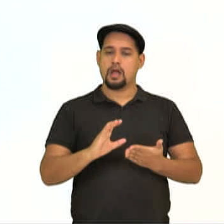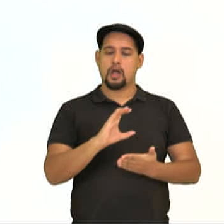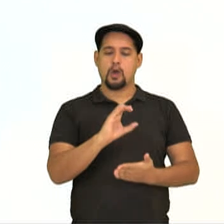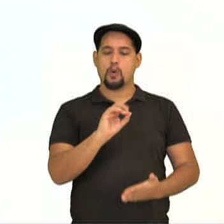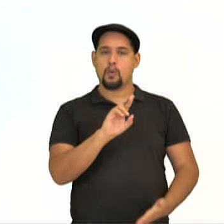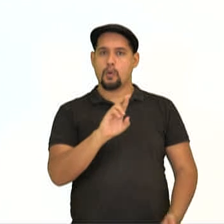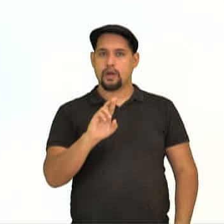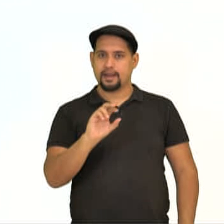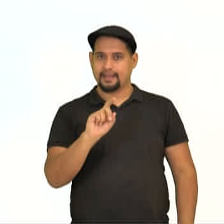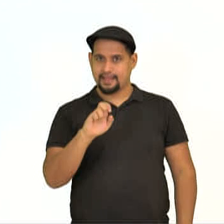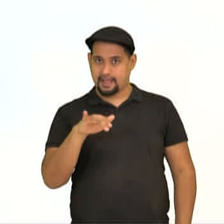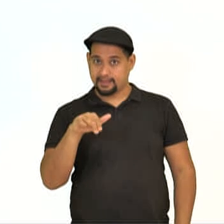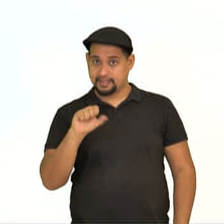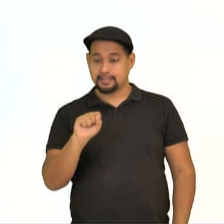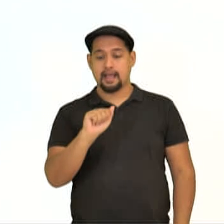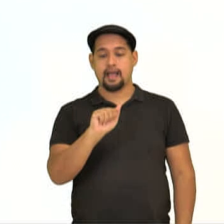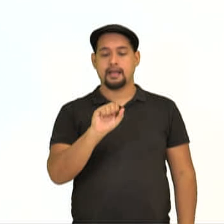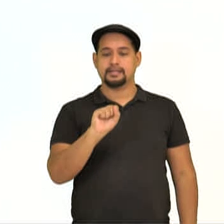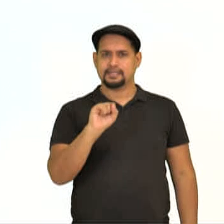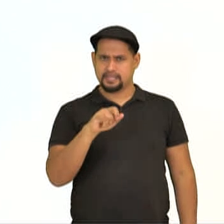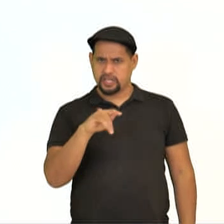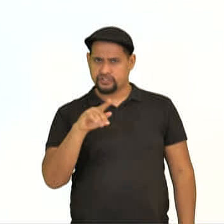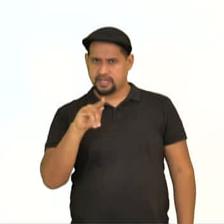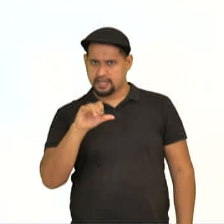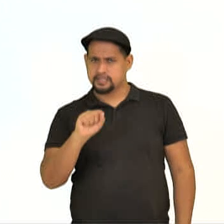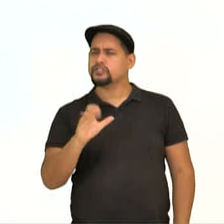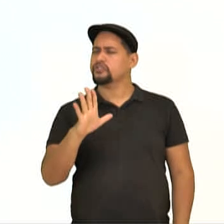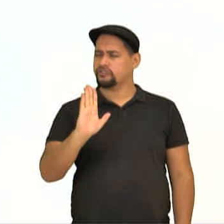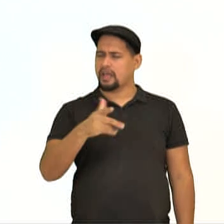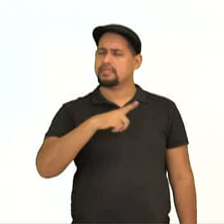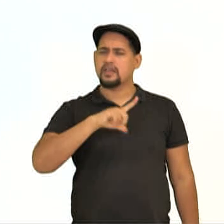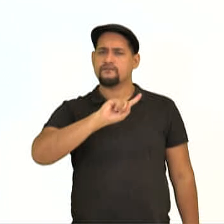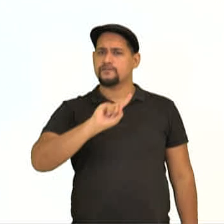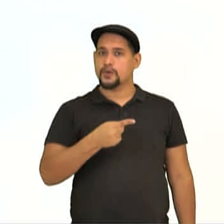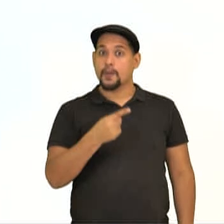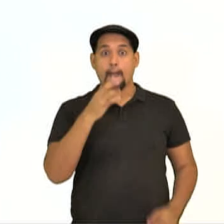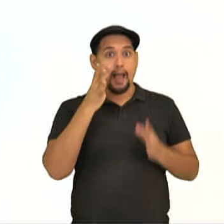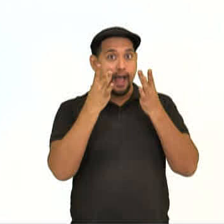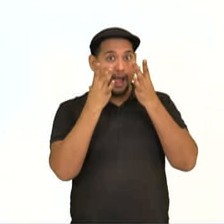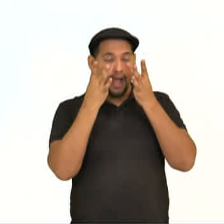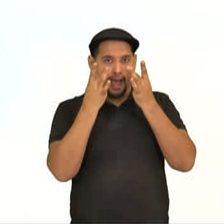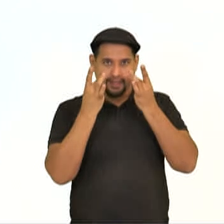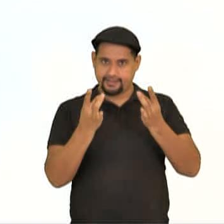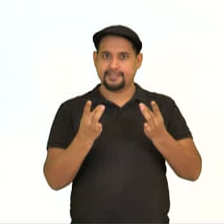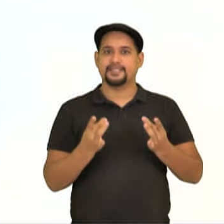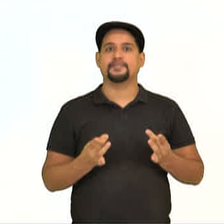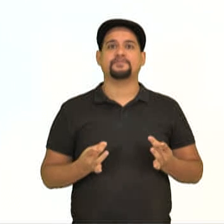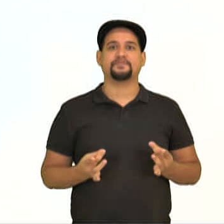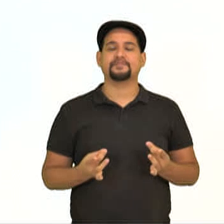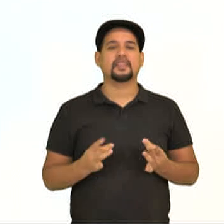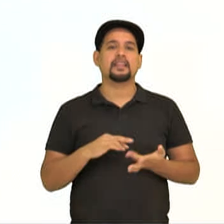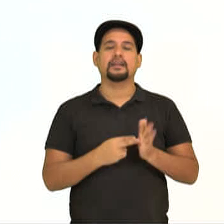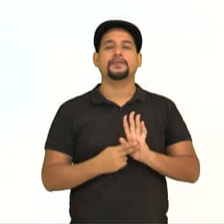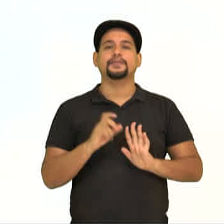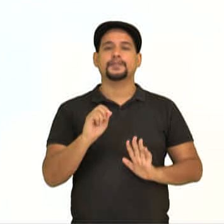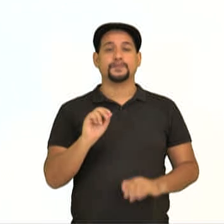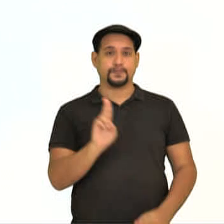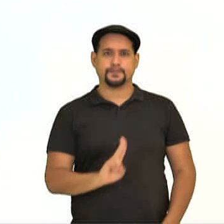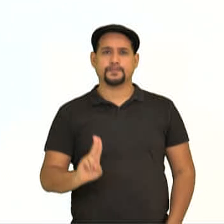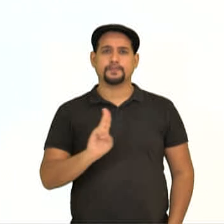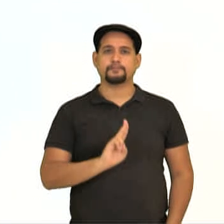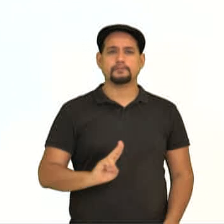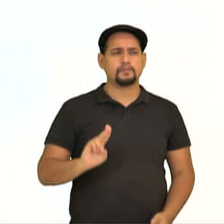coordenadas assindéticas, já separadas por vírgulas. Ó, presta atenção nisso. Nas quais se